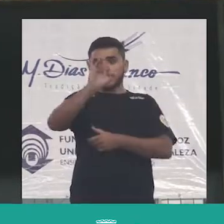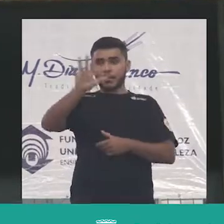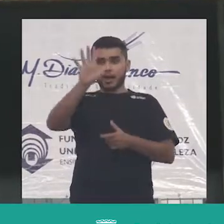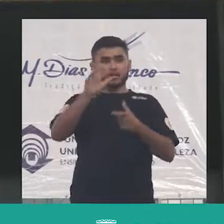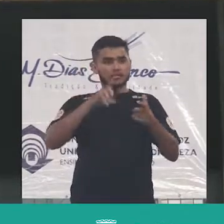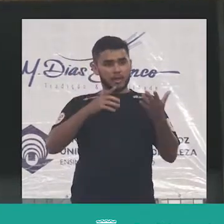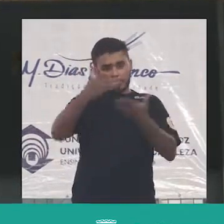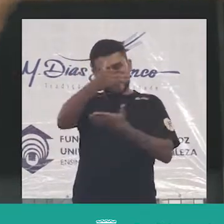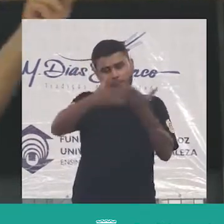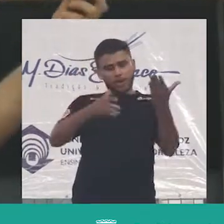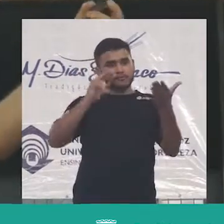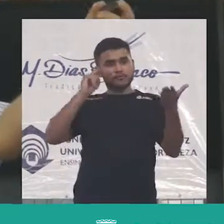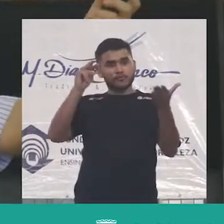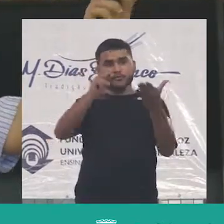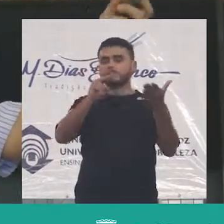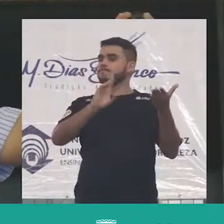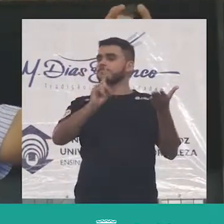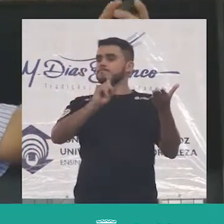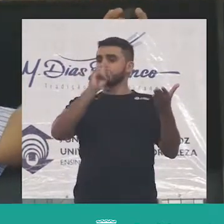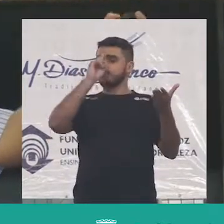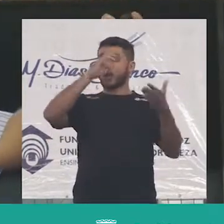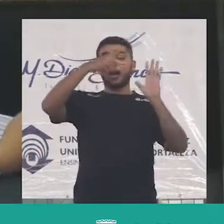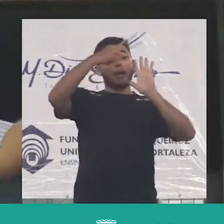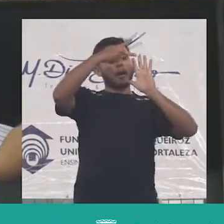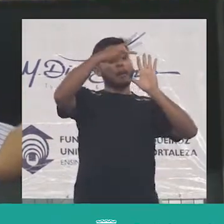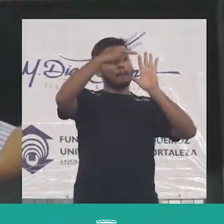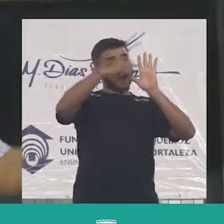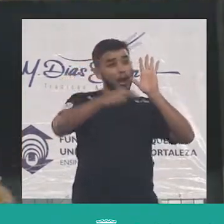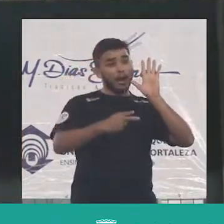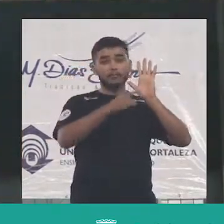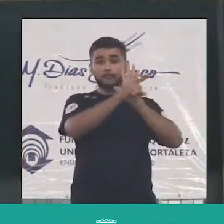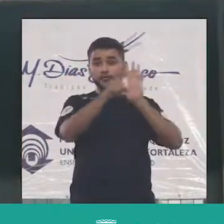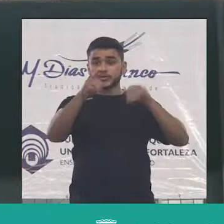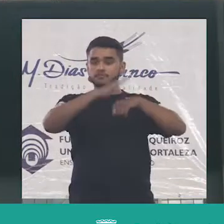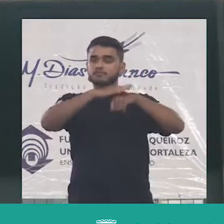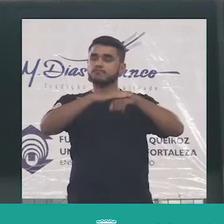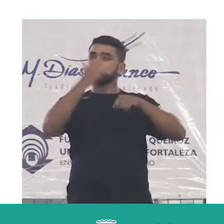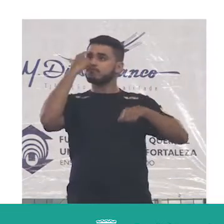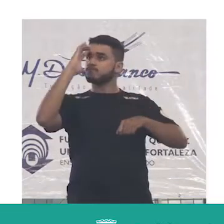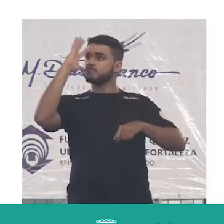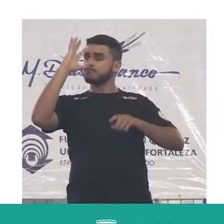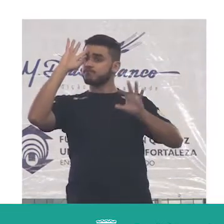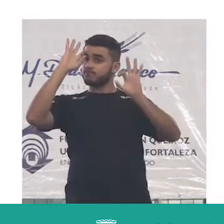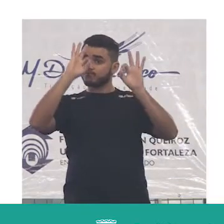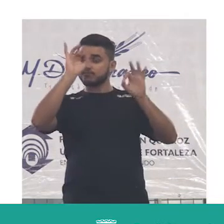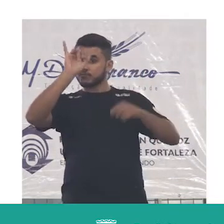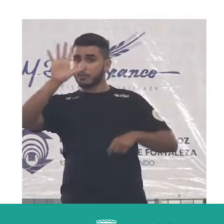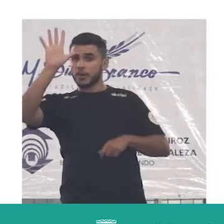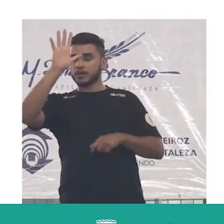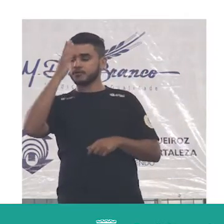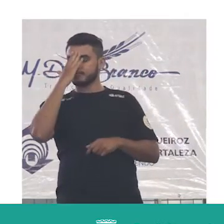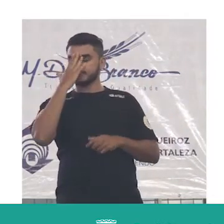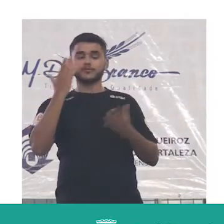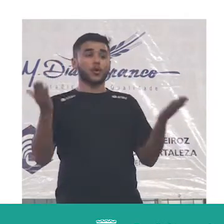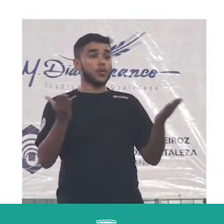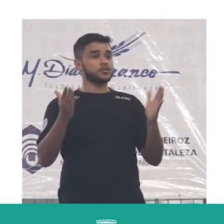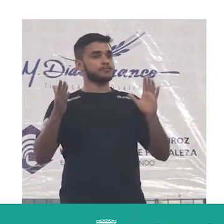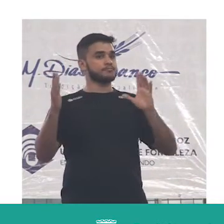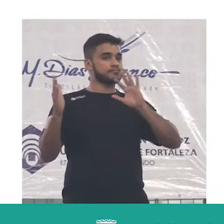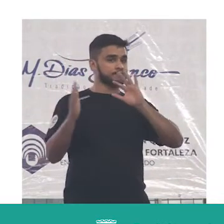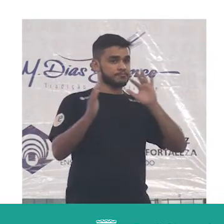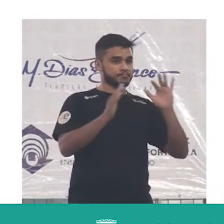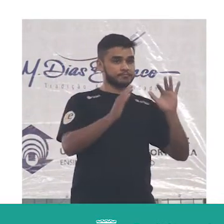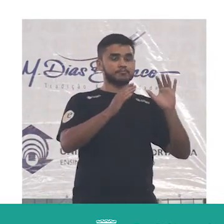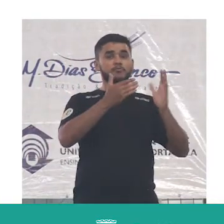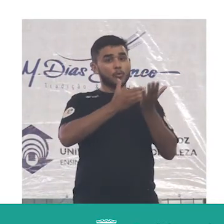o texto sobre a forma de uma representação gráfica. E aqui a gente vai começar logo pela palavra prisma, tá ok? Já